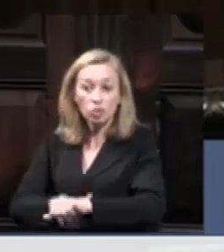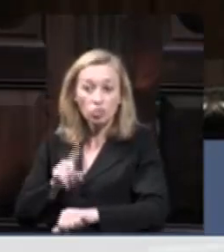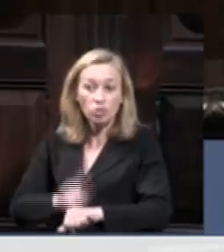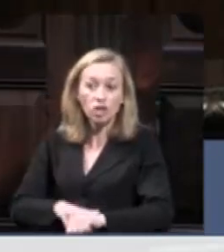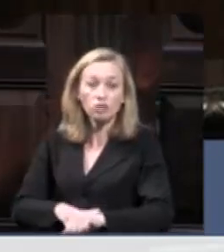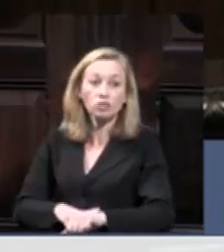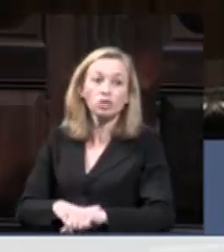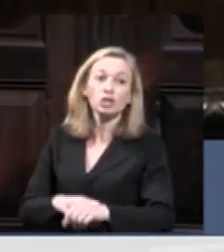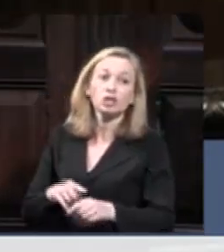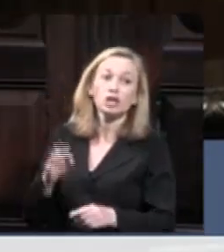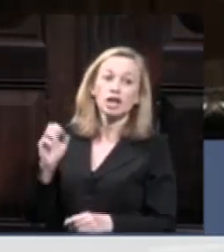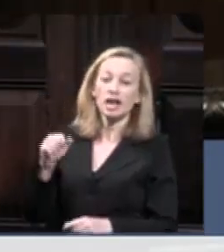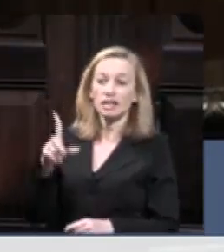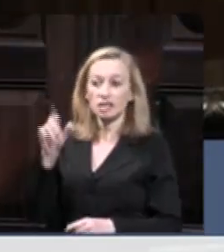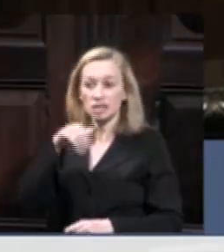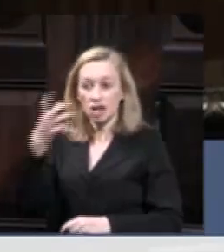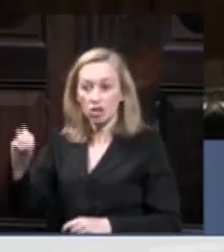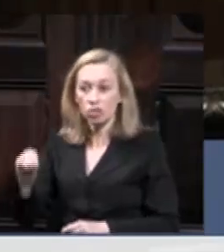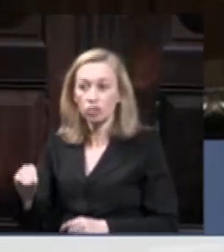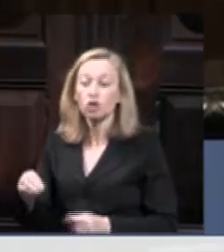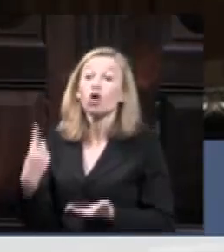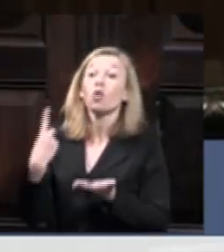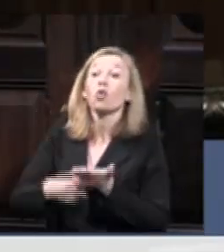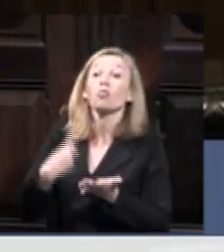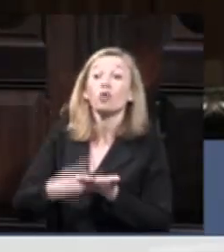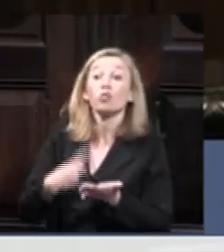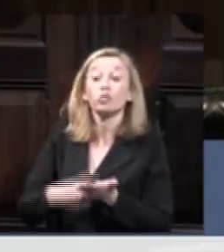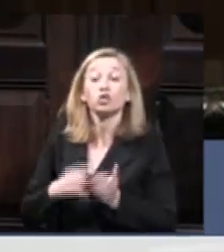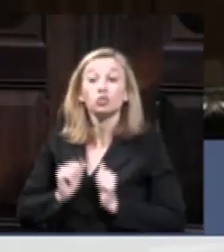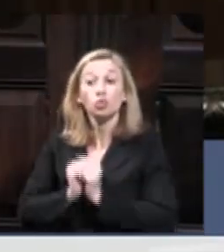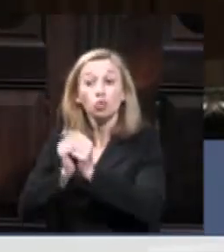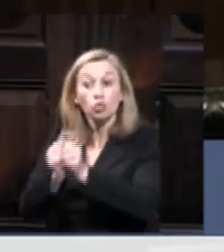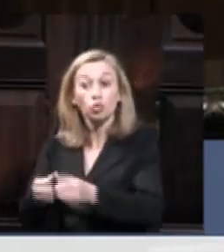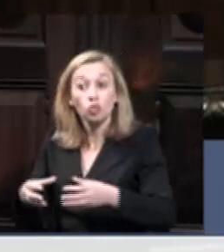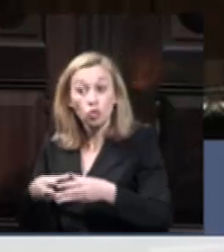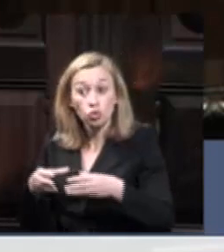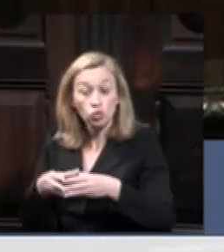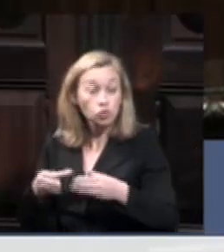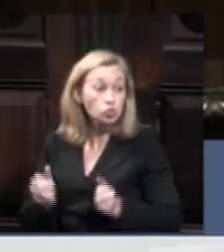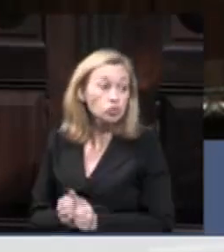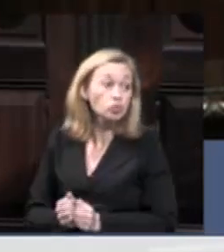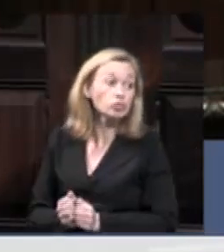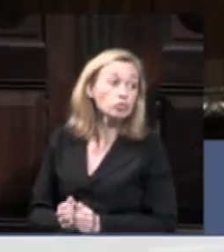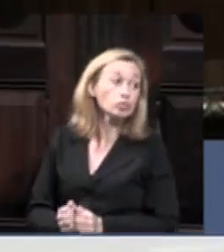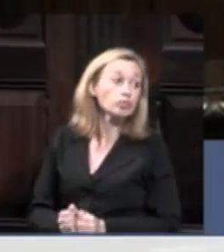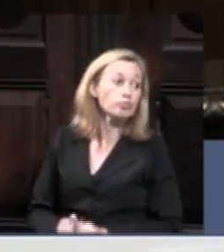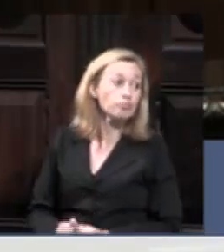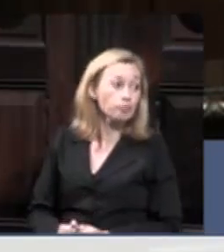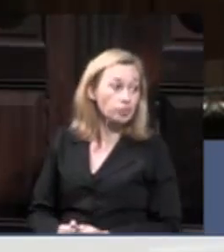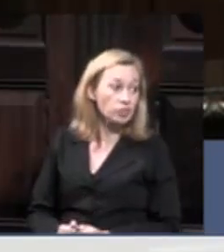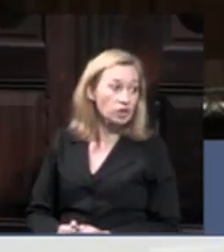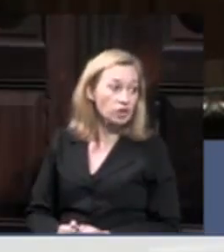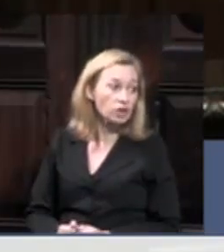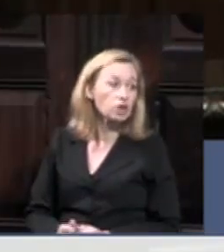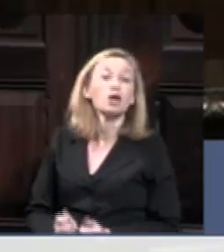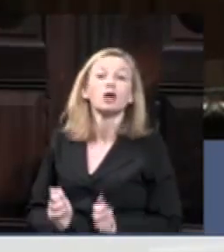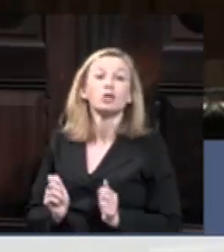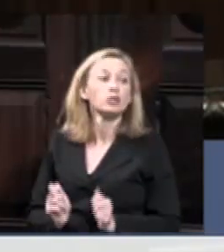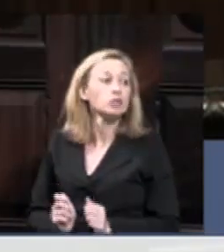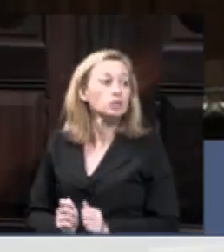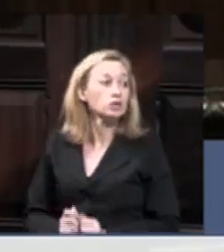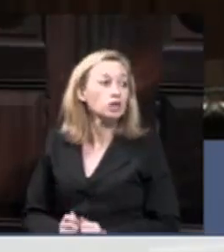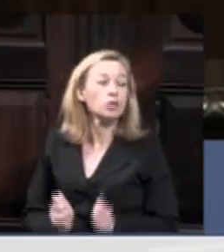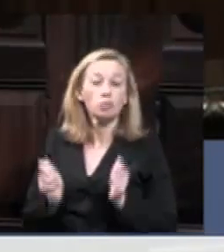campanha, um conjunto de compromissos com a autonomia universitária, com a possibilidade que